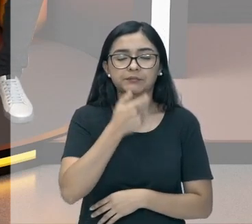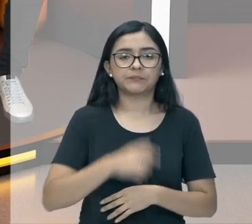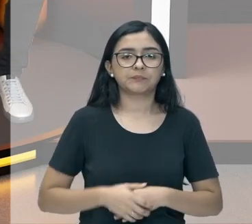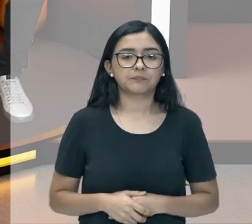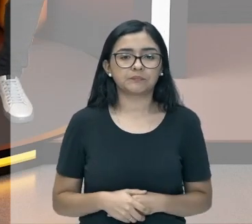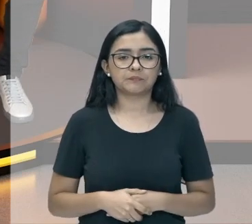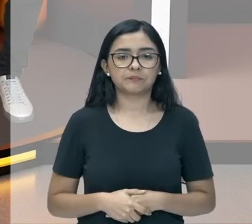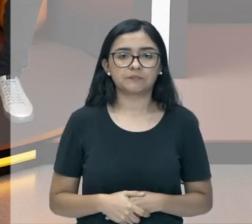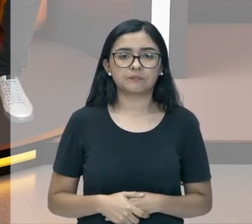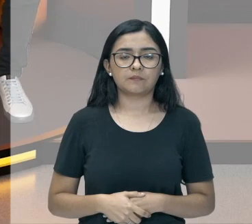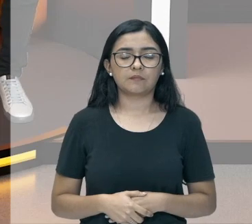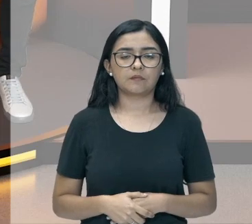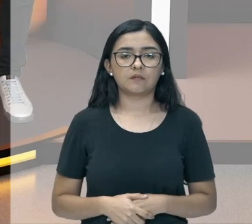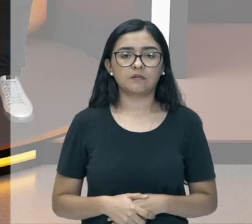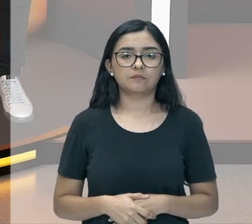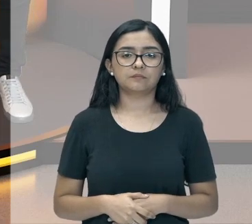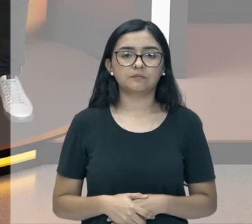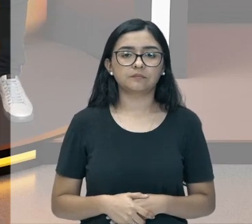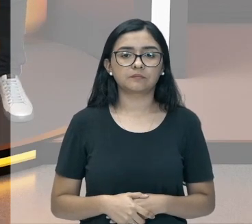E